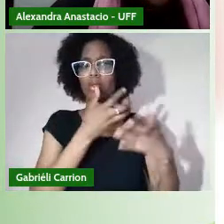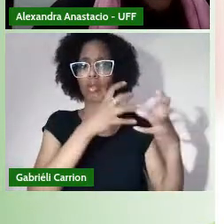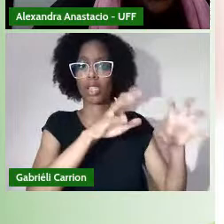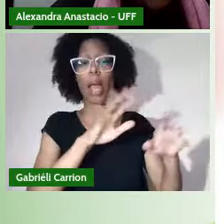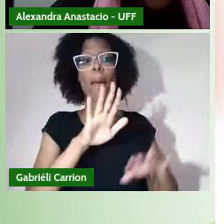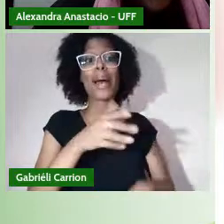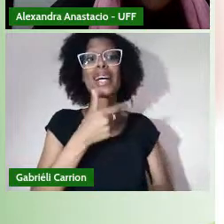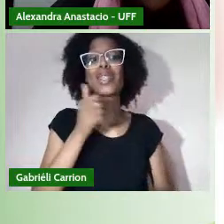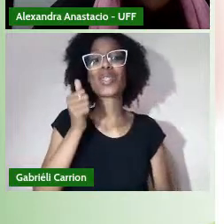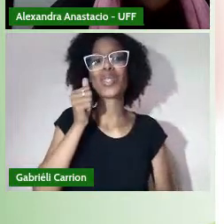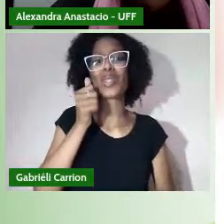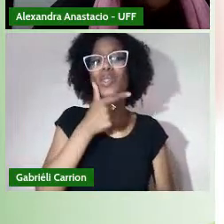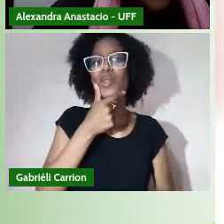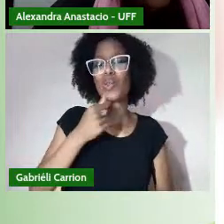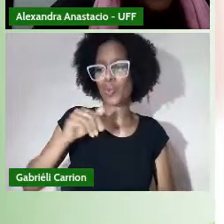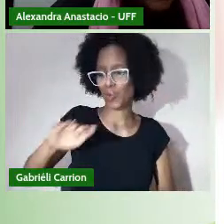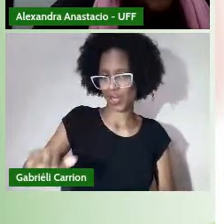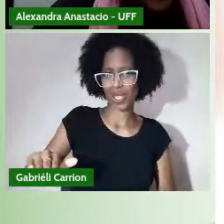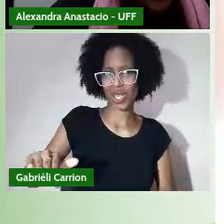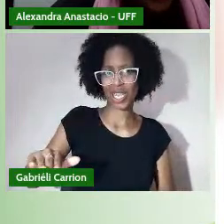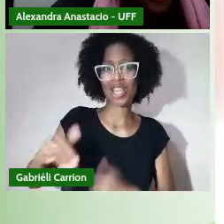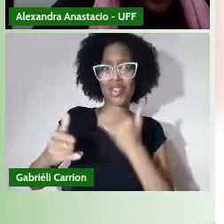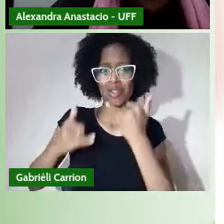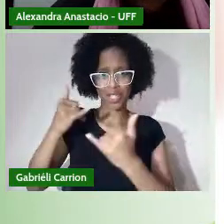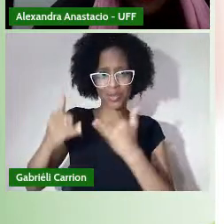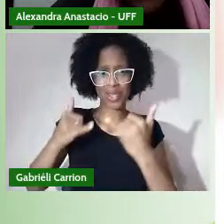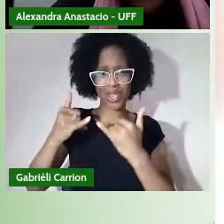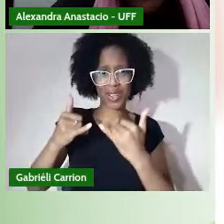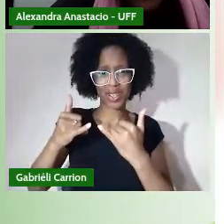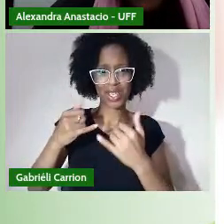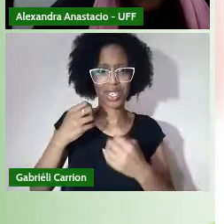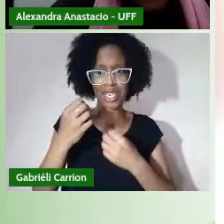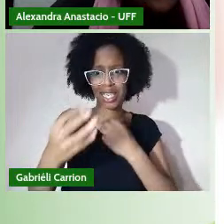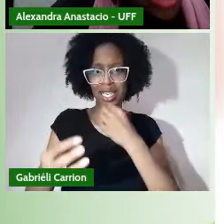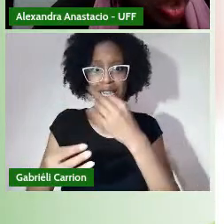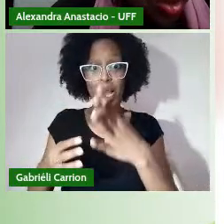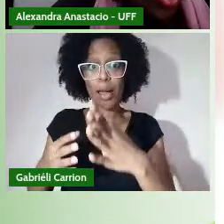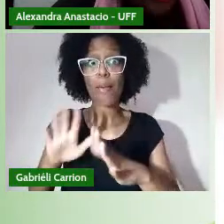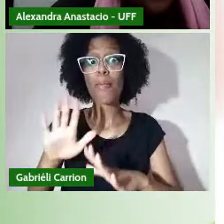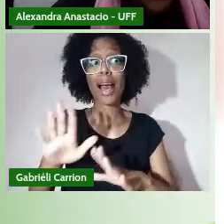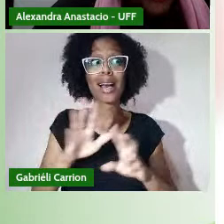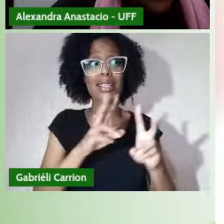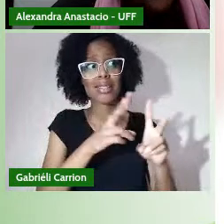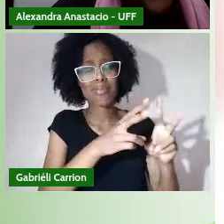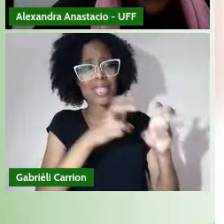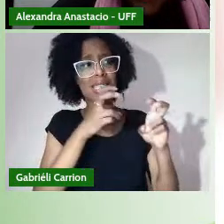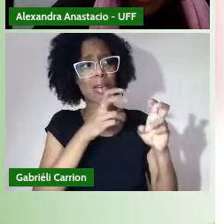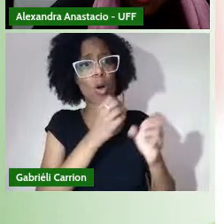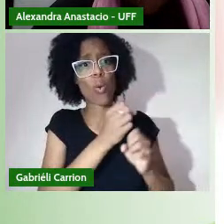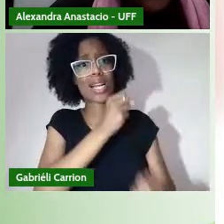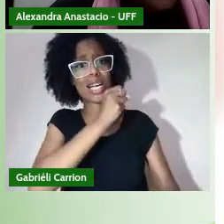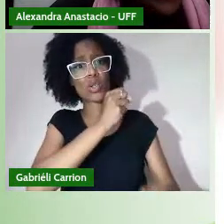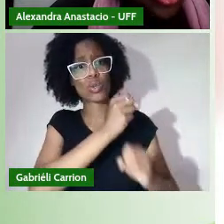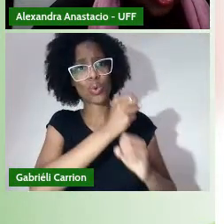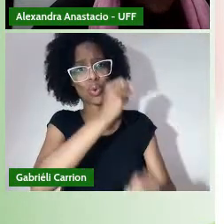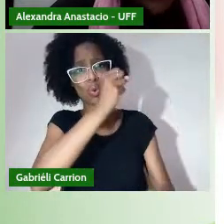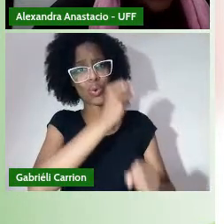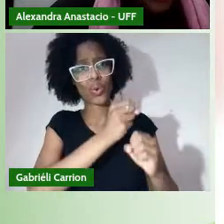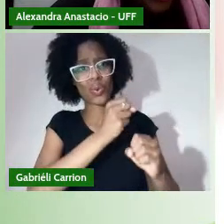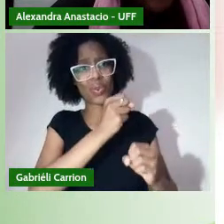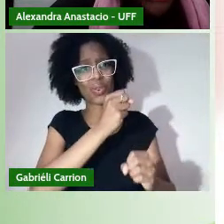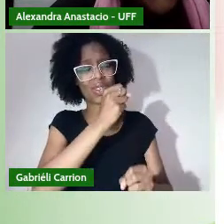a entrega dos brinquedos, ele identificou em um guarda-chuva amarelo uma